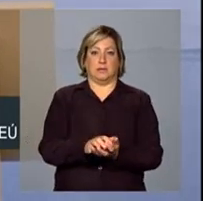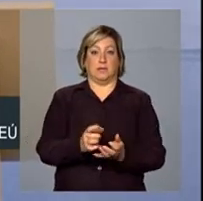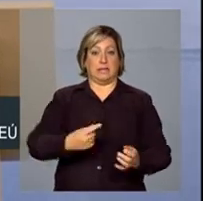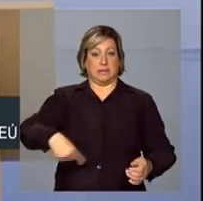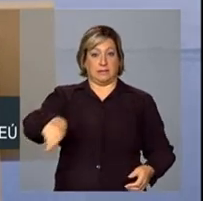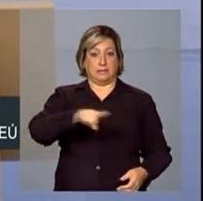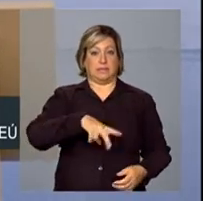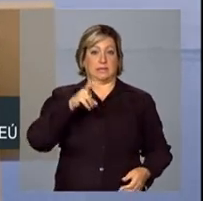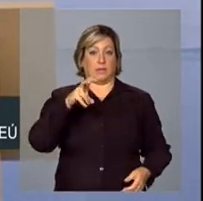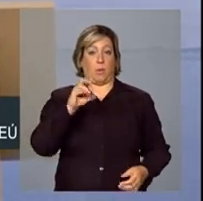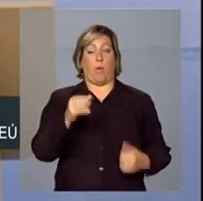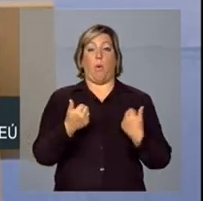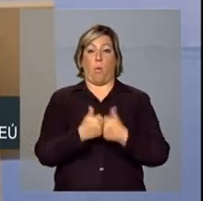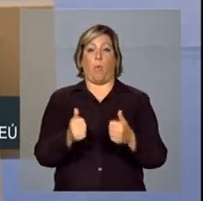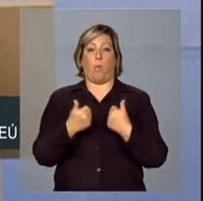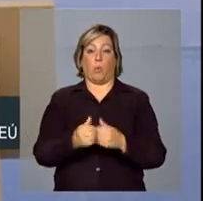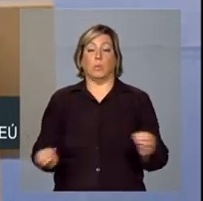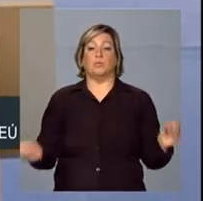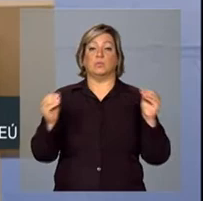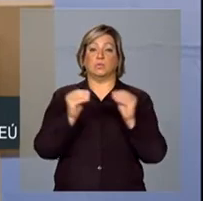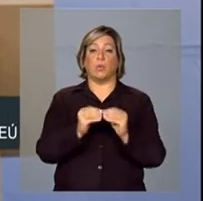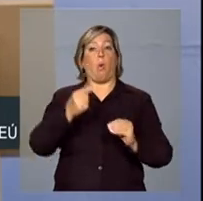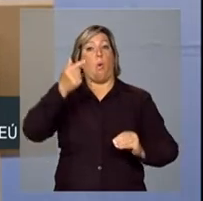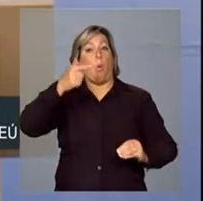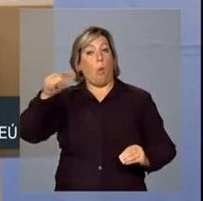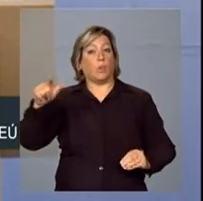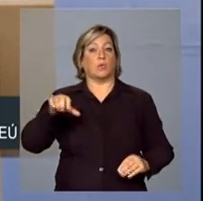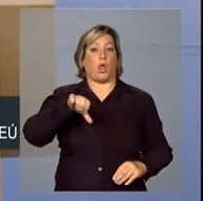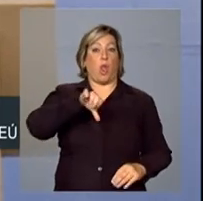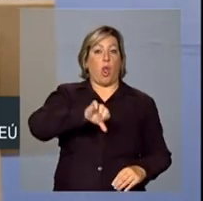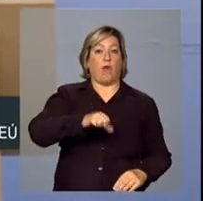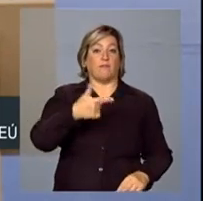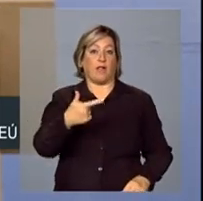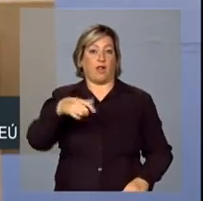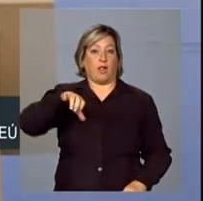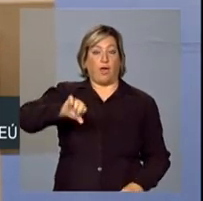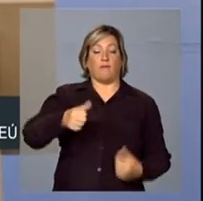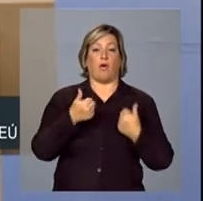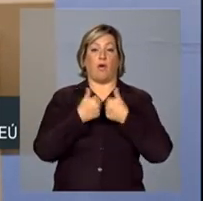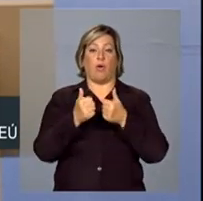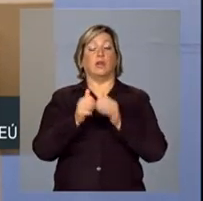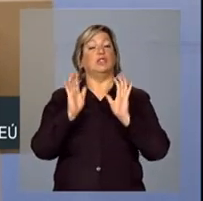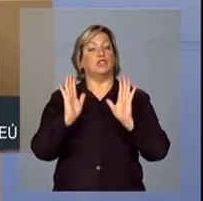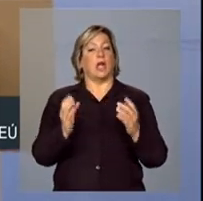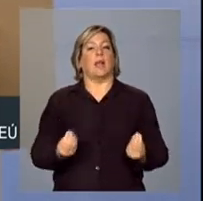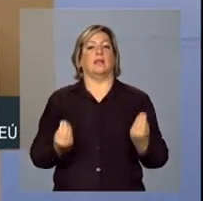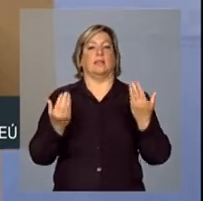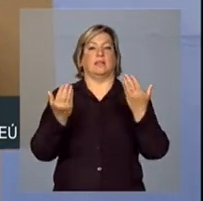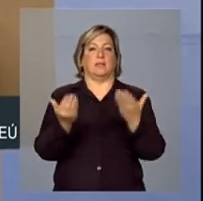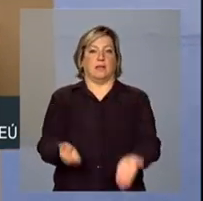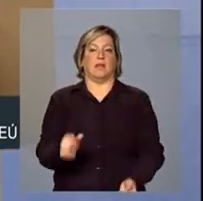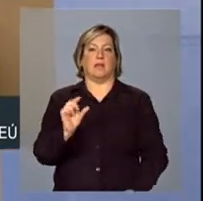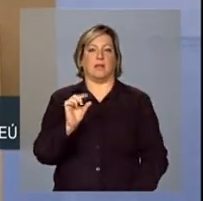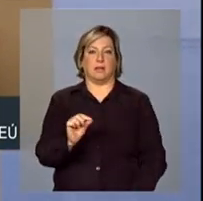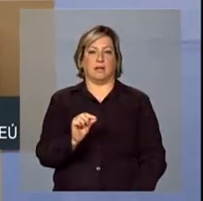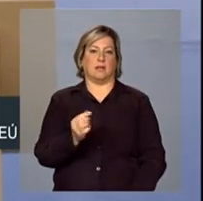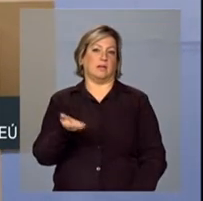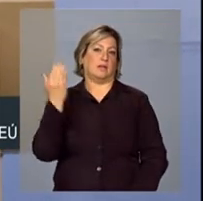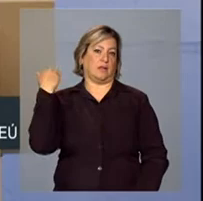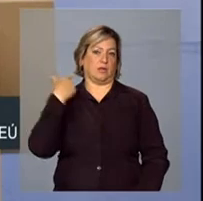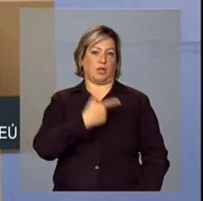50 ônibus, somam-se outros 929 ônibus já entregues no ano de